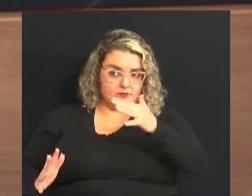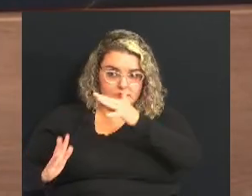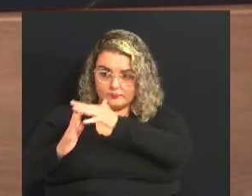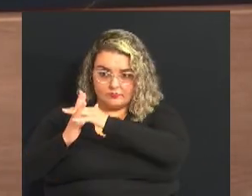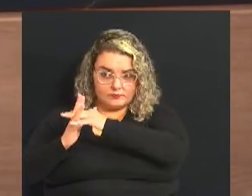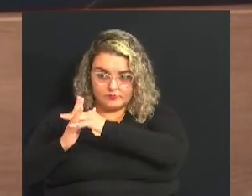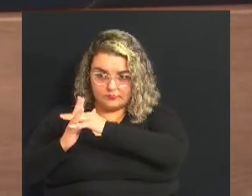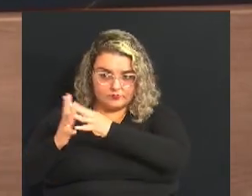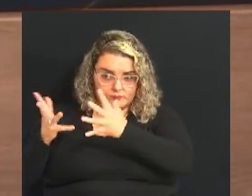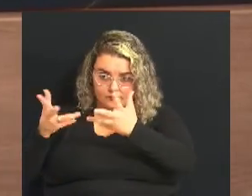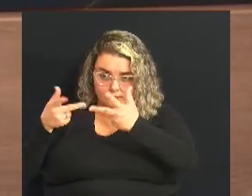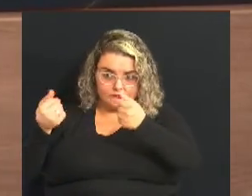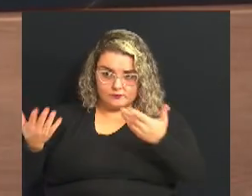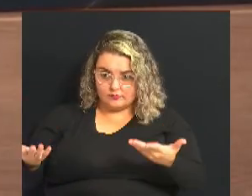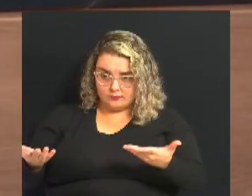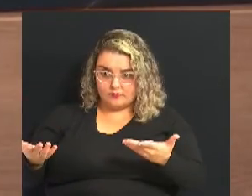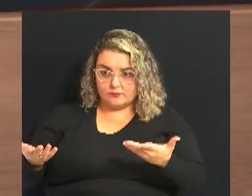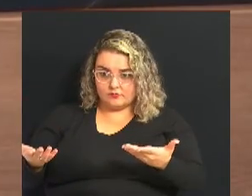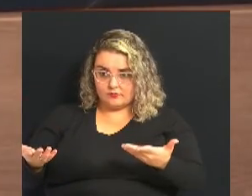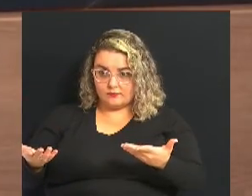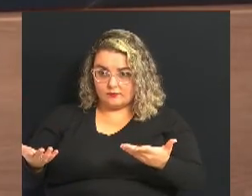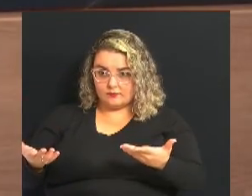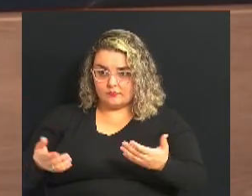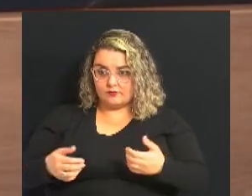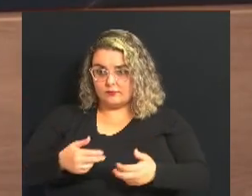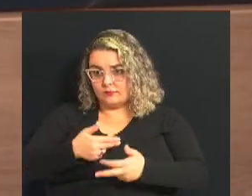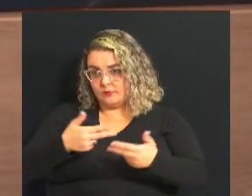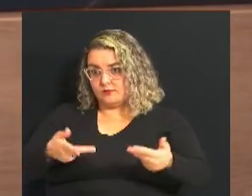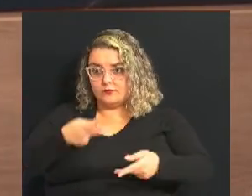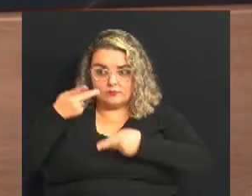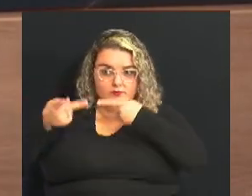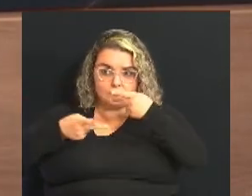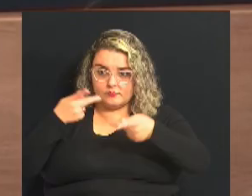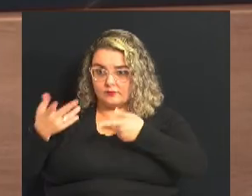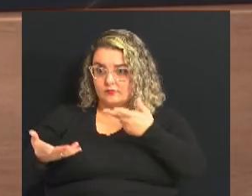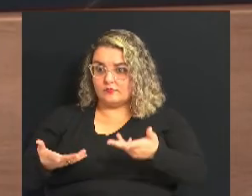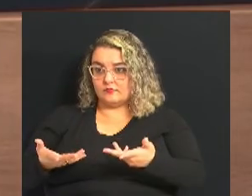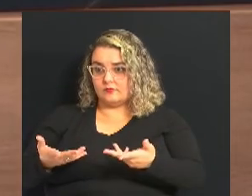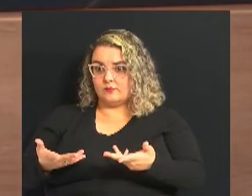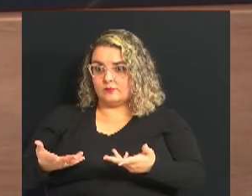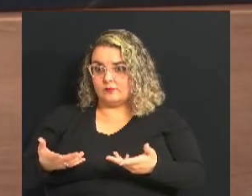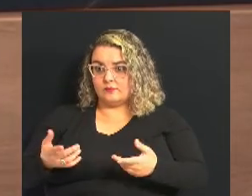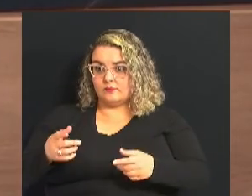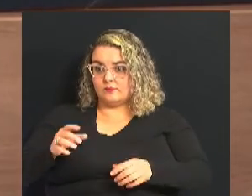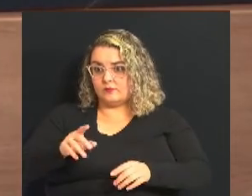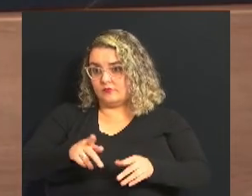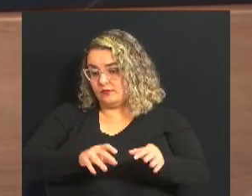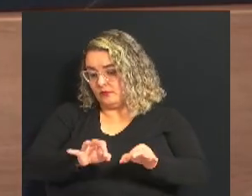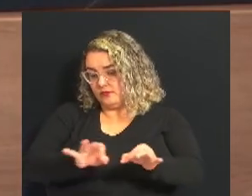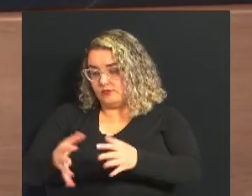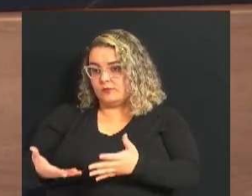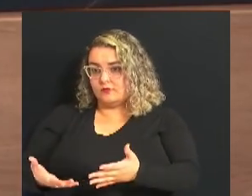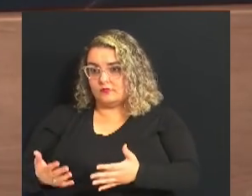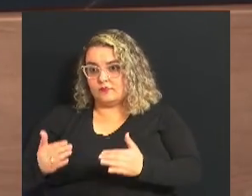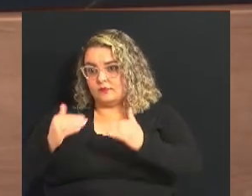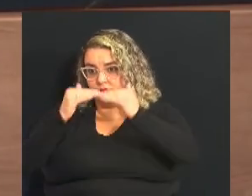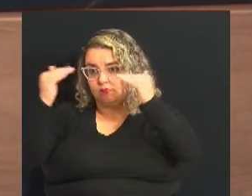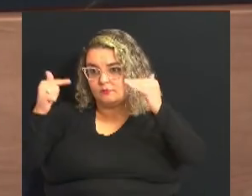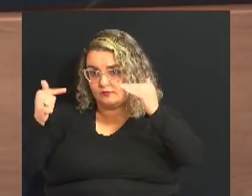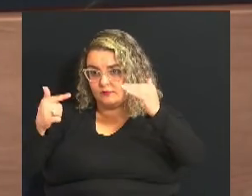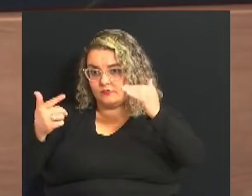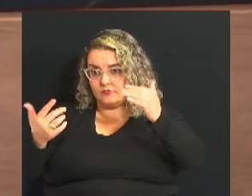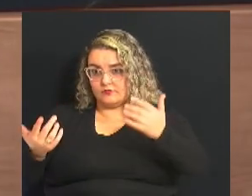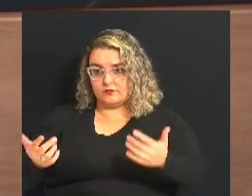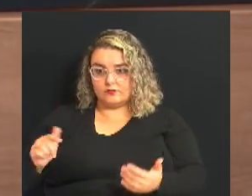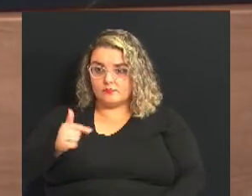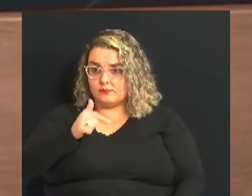coisa maravilhosa. Né? Muitas coisas foram relatadas aqui, né? Os produtos são da 7. Mas a camada 7 não funciona sem